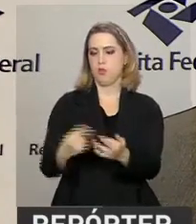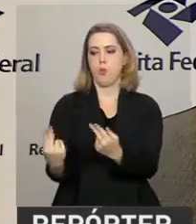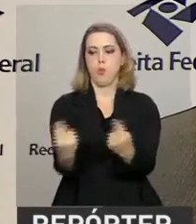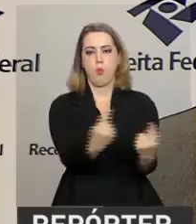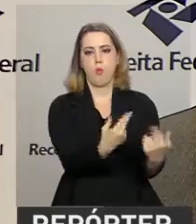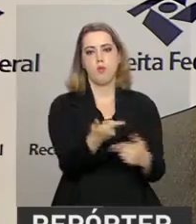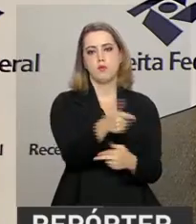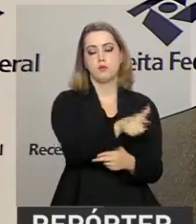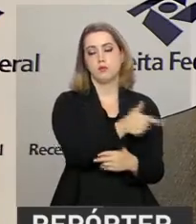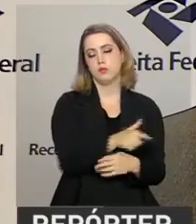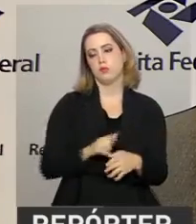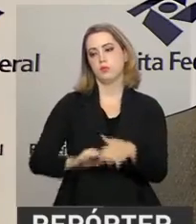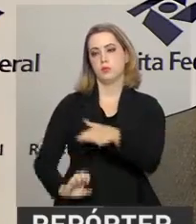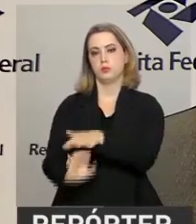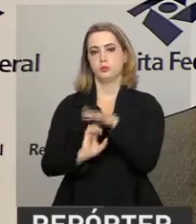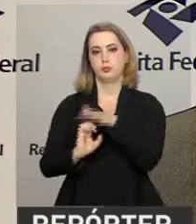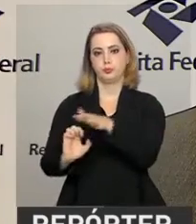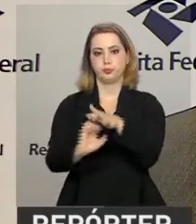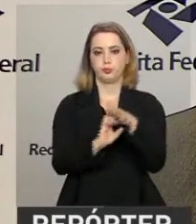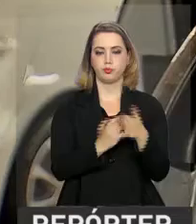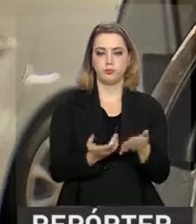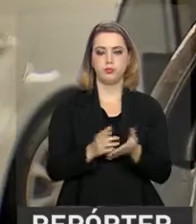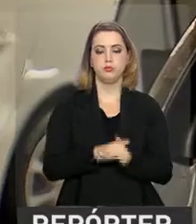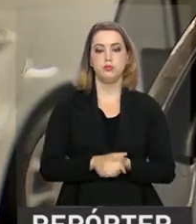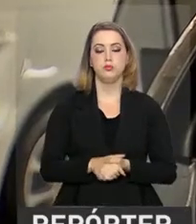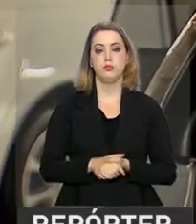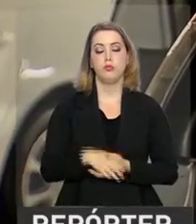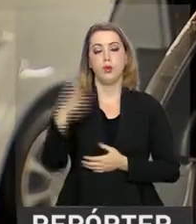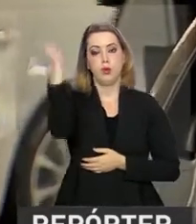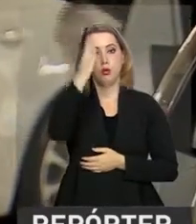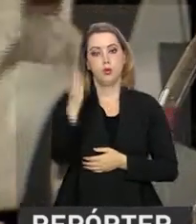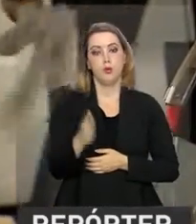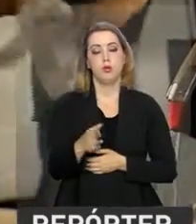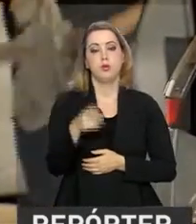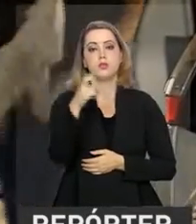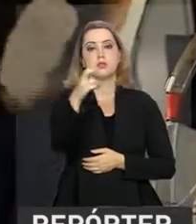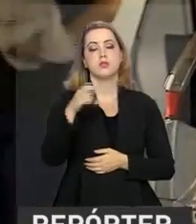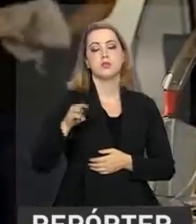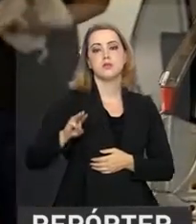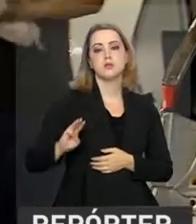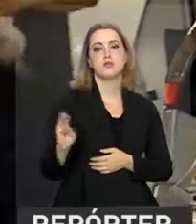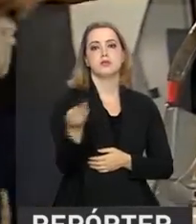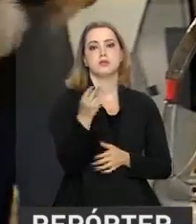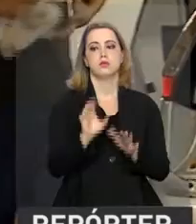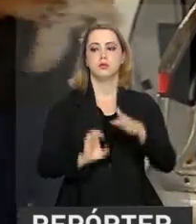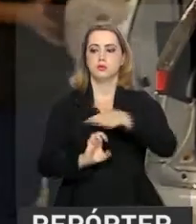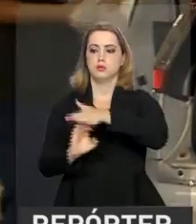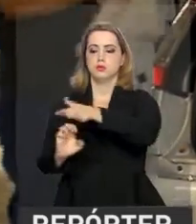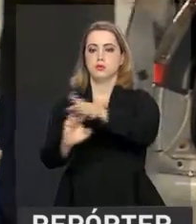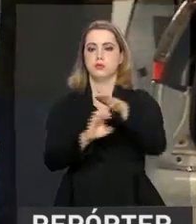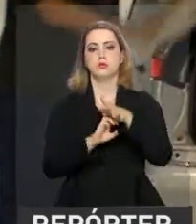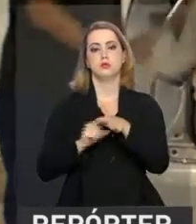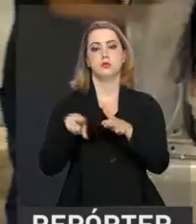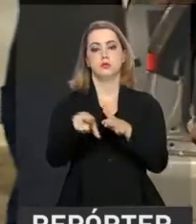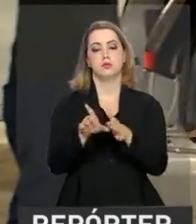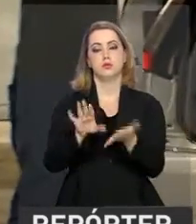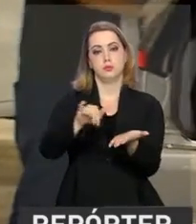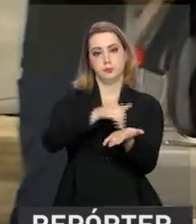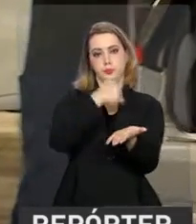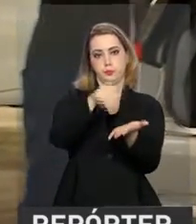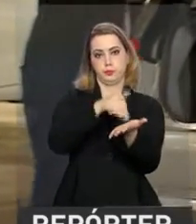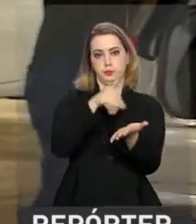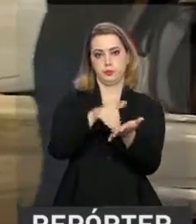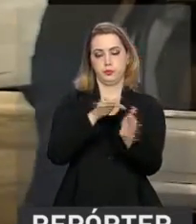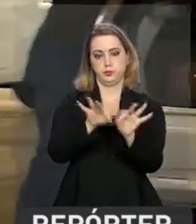uma empresa normal sem os benefícios do simples o brasil tem cerca de 5 milhões de micro e pequenas empresas inscritas no simples